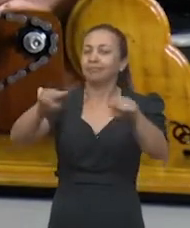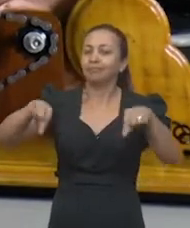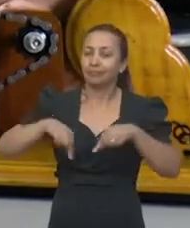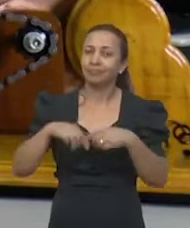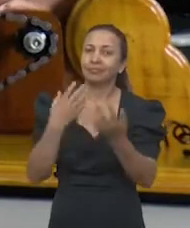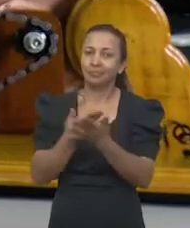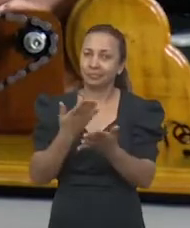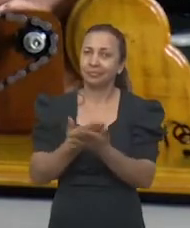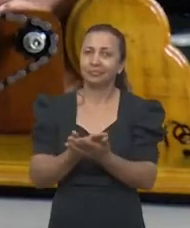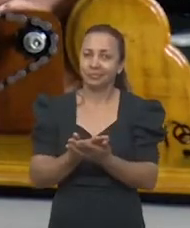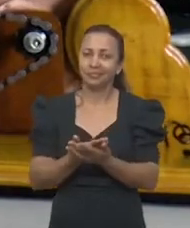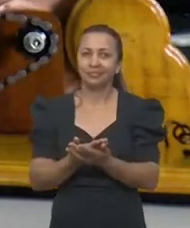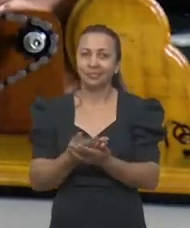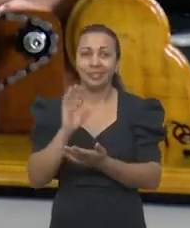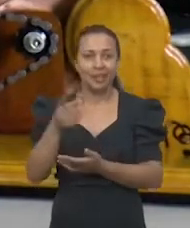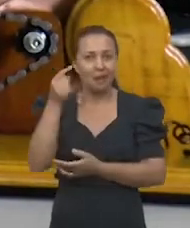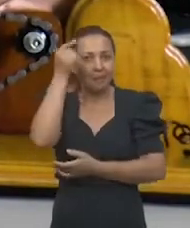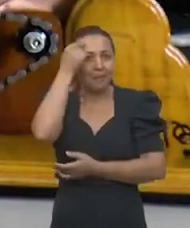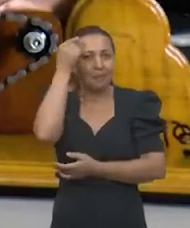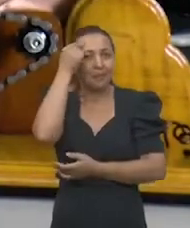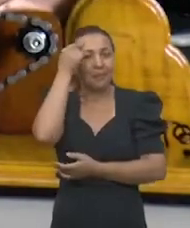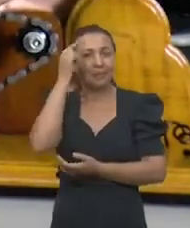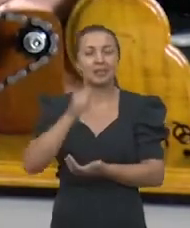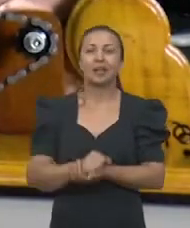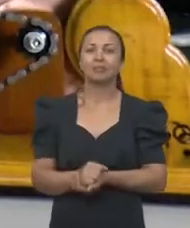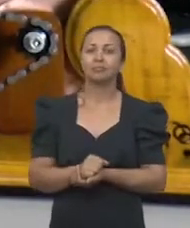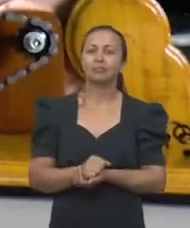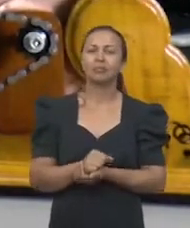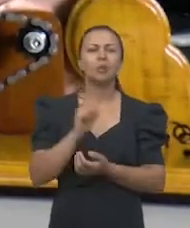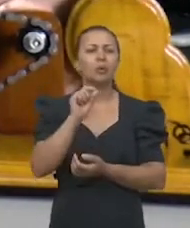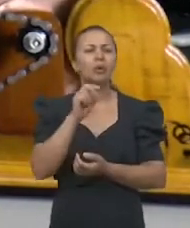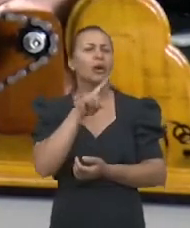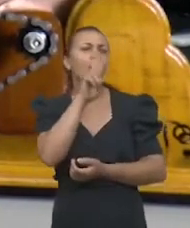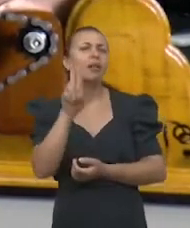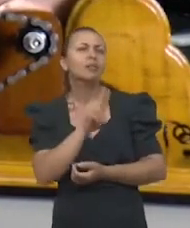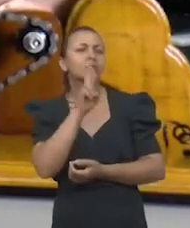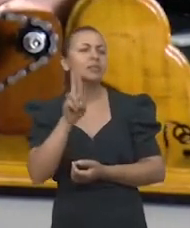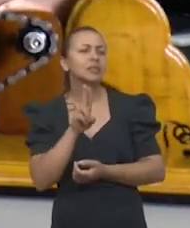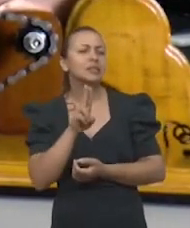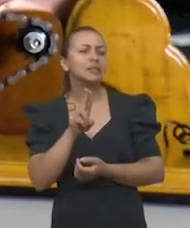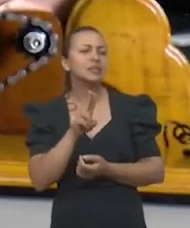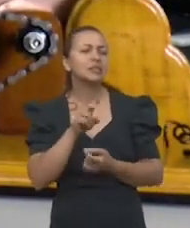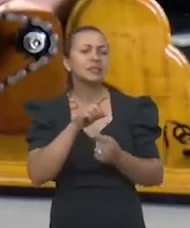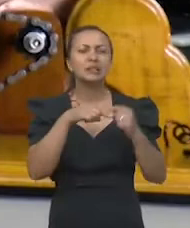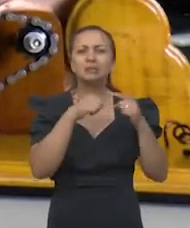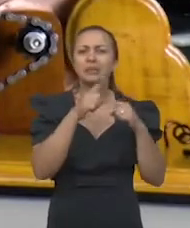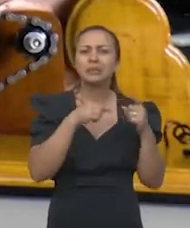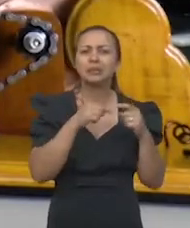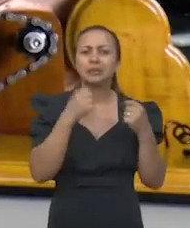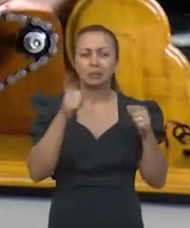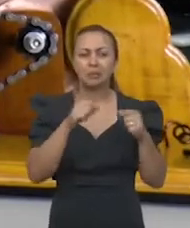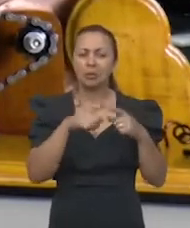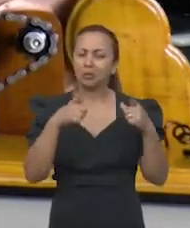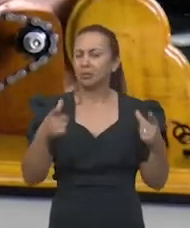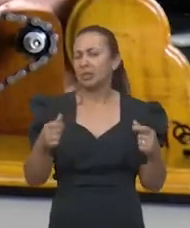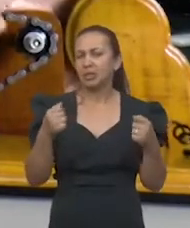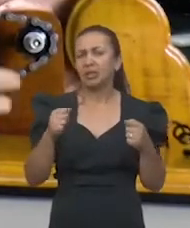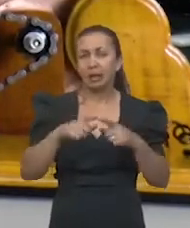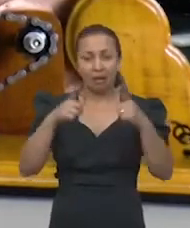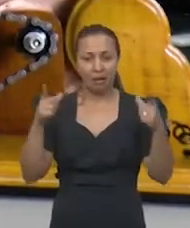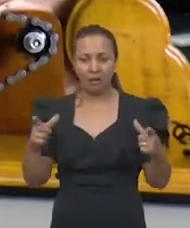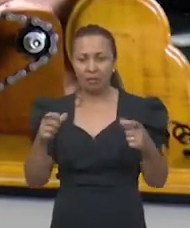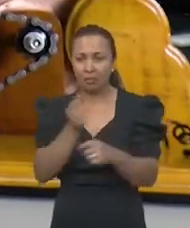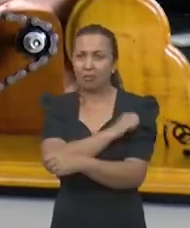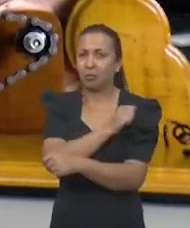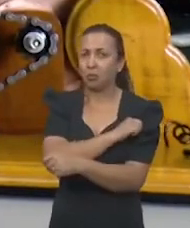atividade de sala de aula. Então, ele já pensa que material que ele está usando aqui, se ele pode fazer isso em grande